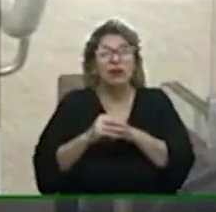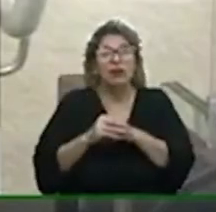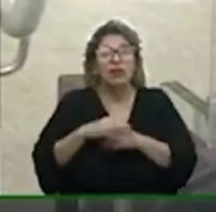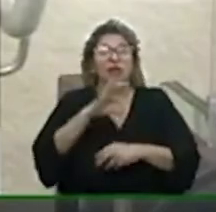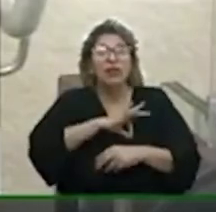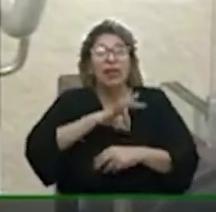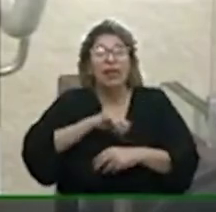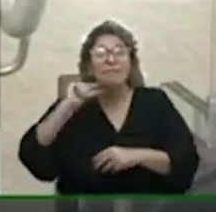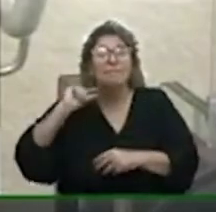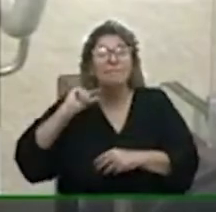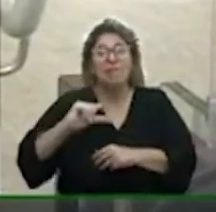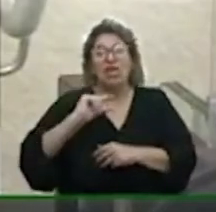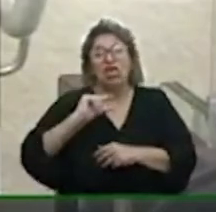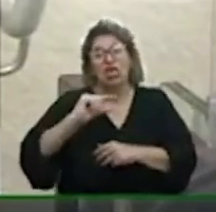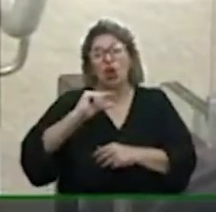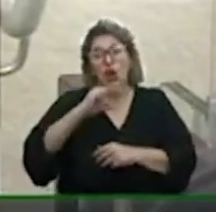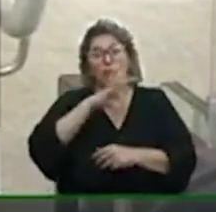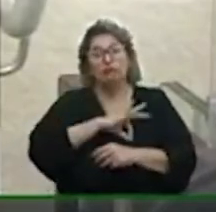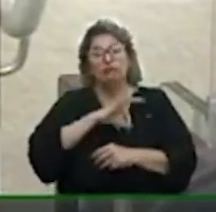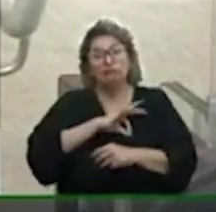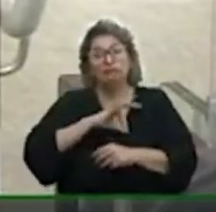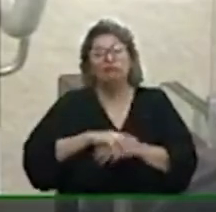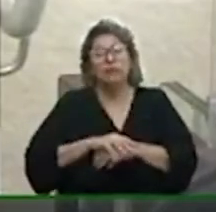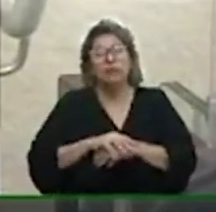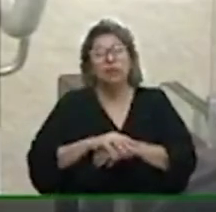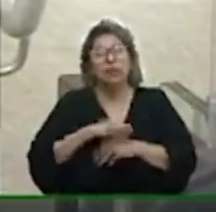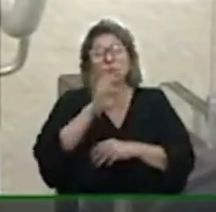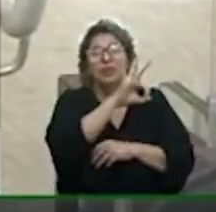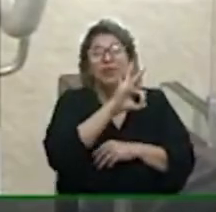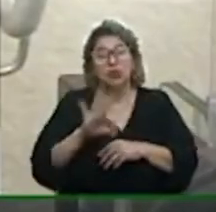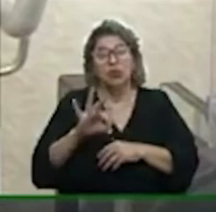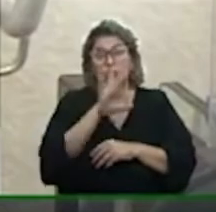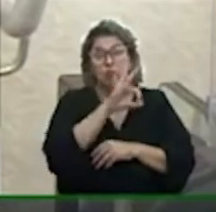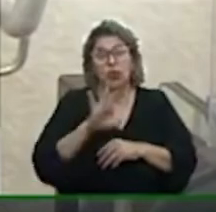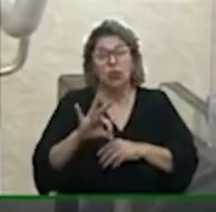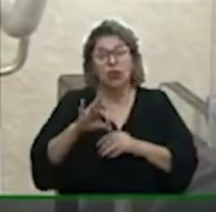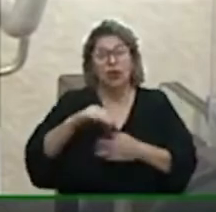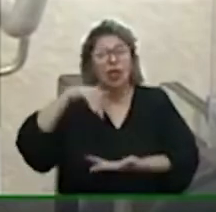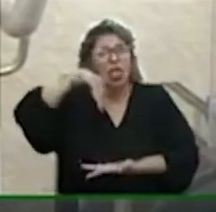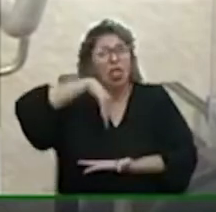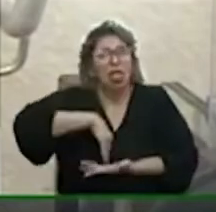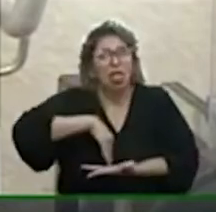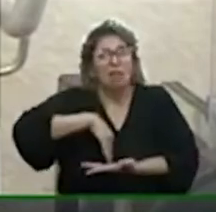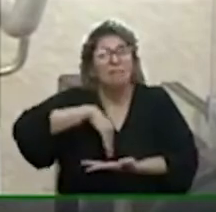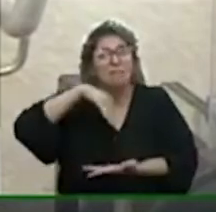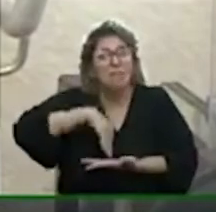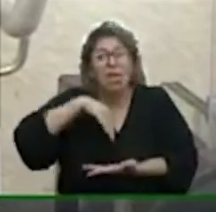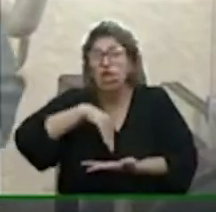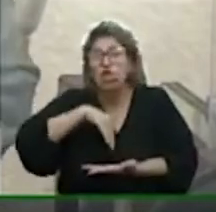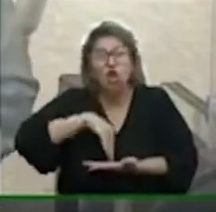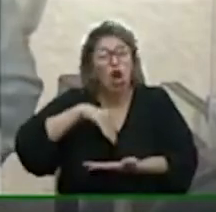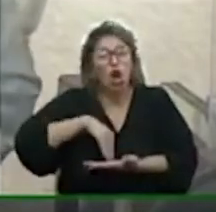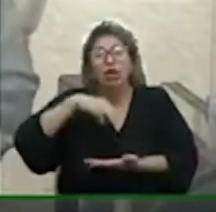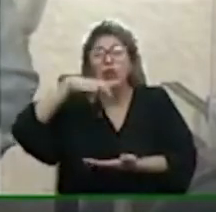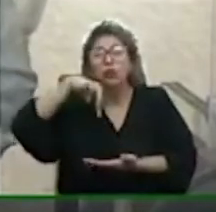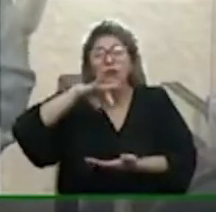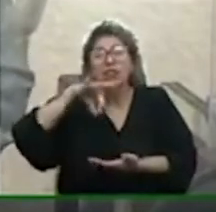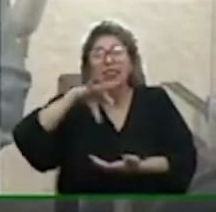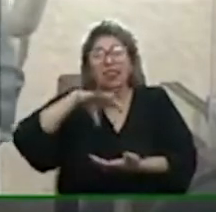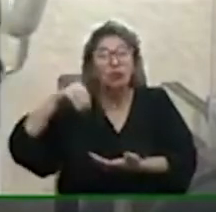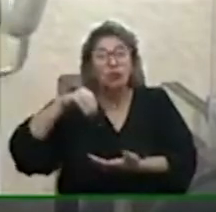são os que ganham menos é um bom percentual deles ganha abaixo do salário mínimo